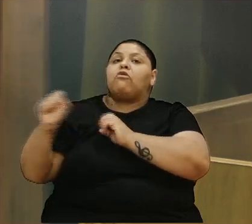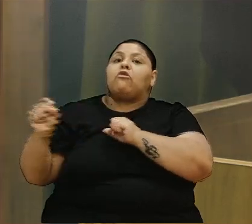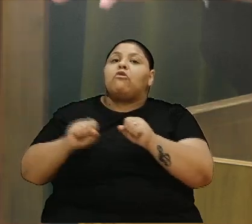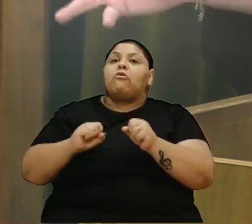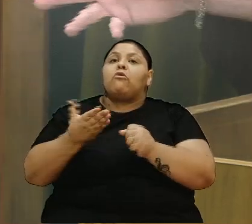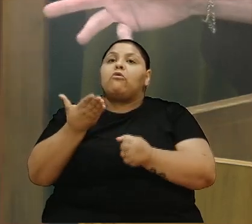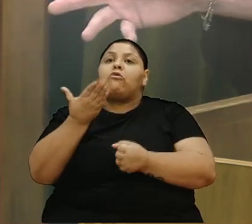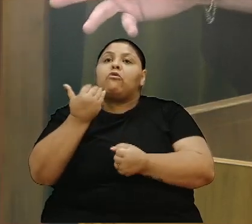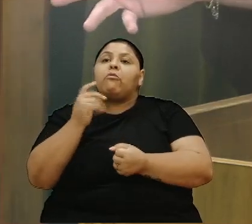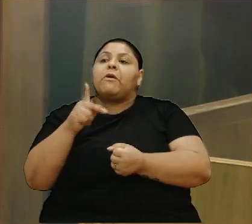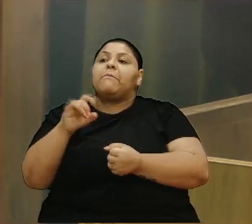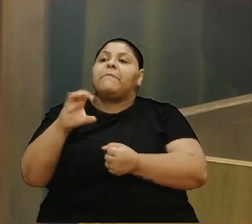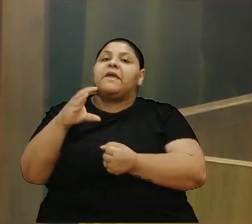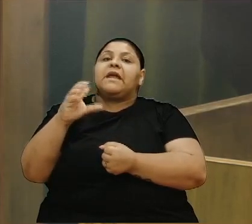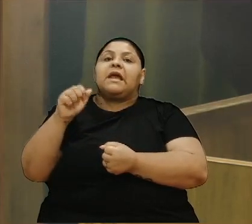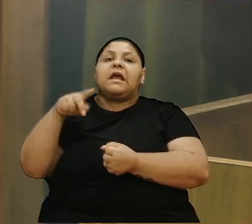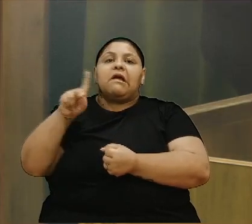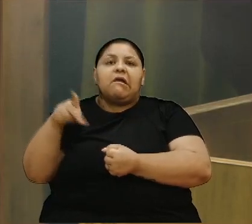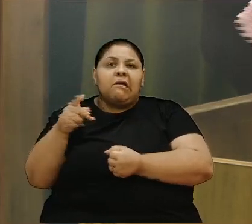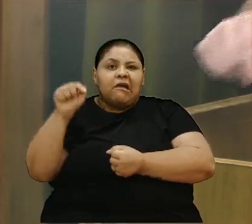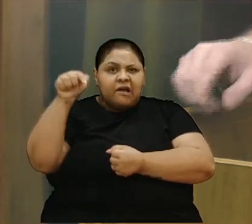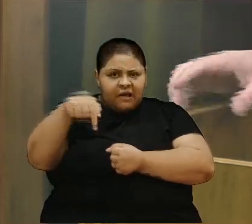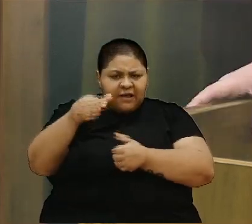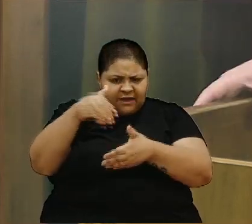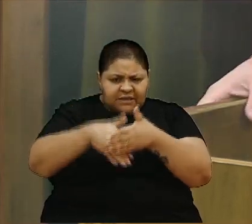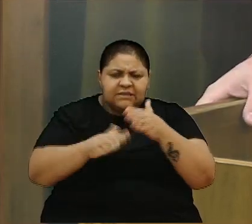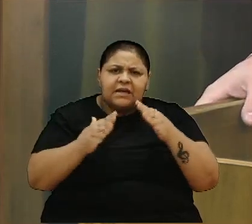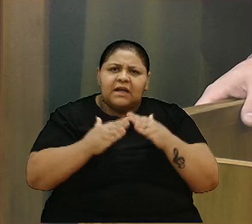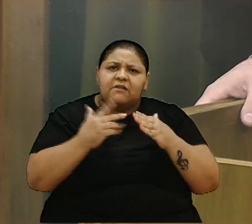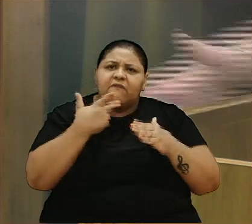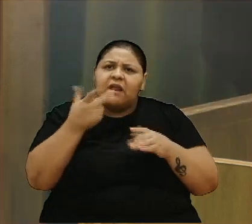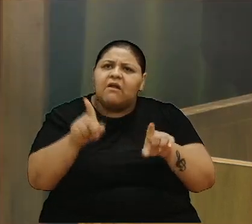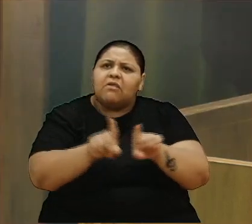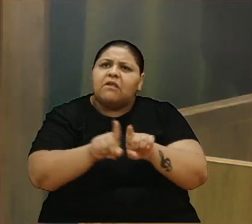comer picanha. Inclusive dentro dessa casa.